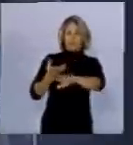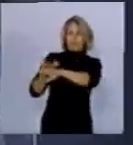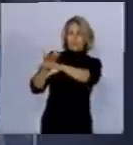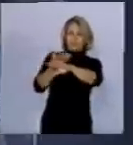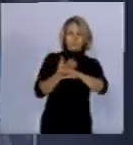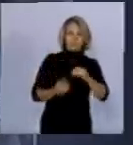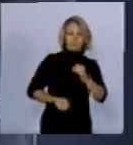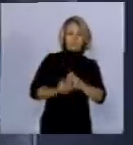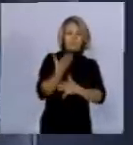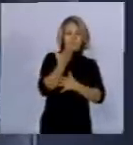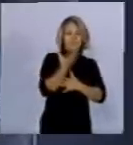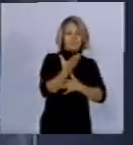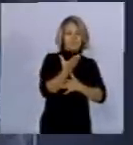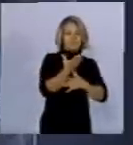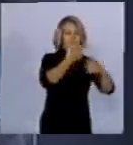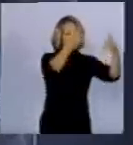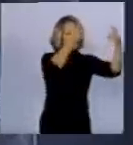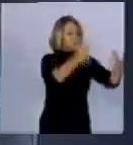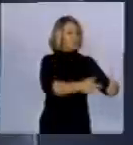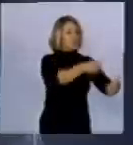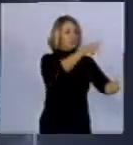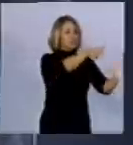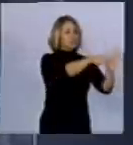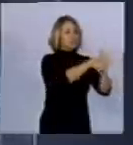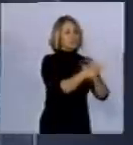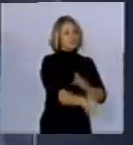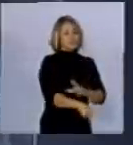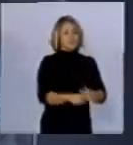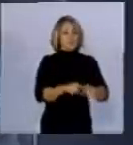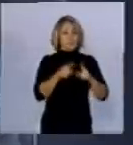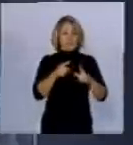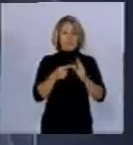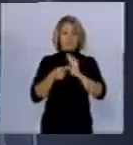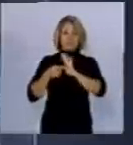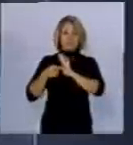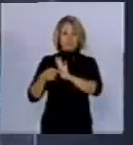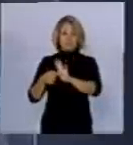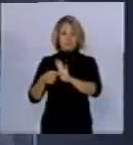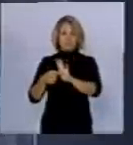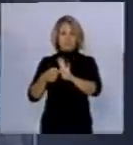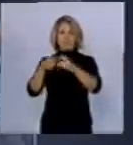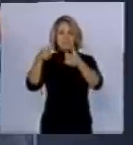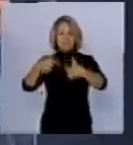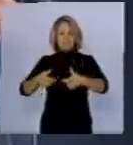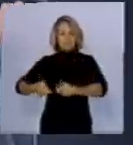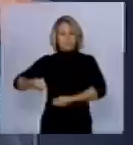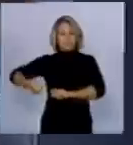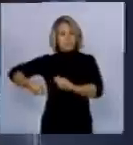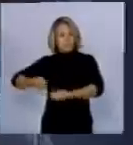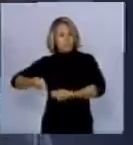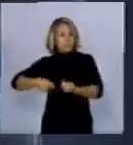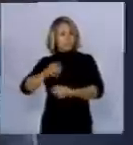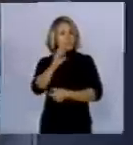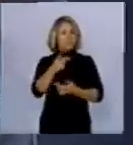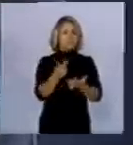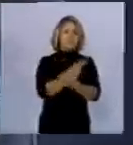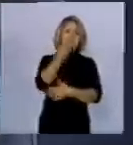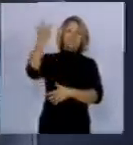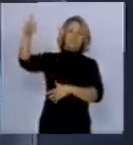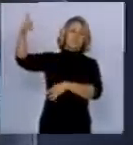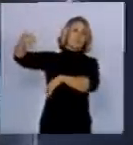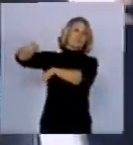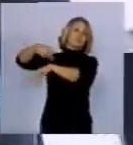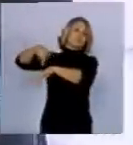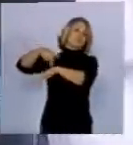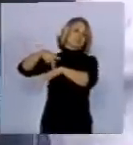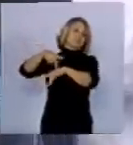produzidos especificamente naquele território essa dinâmica de mer mercado opera não apenas dos produtos estrangeiros que são exibidos